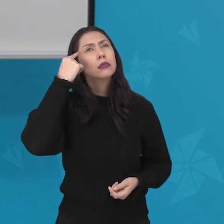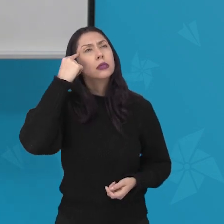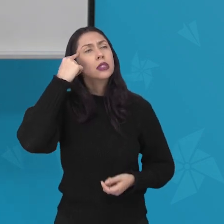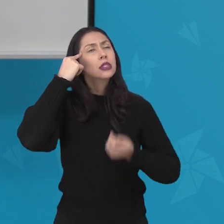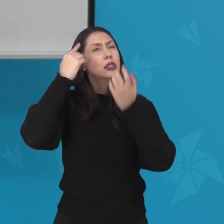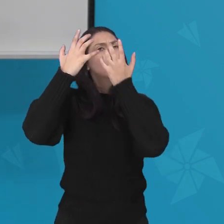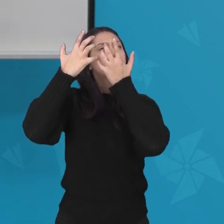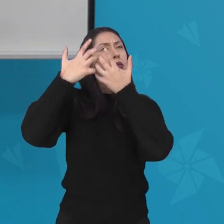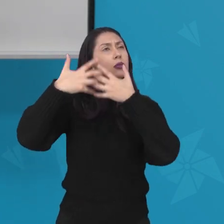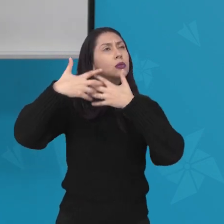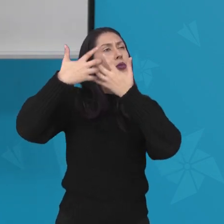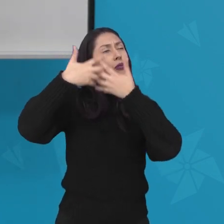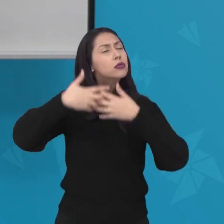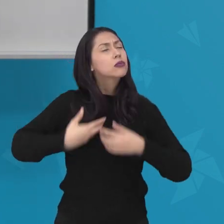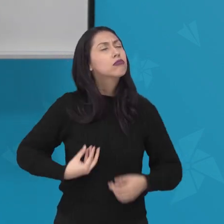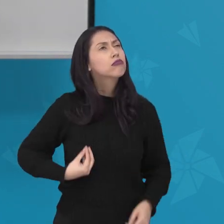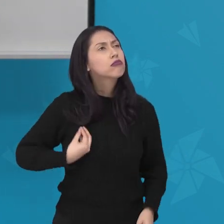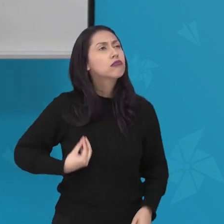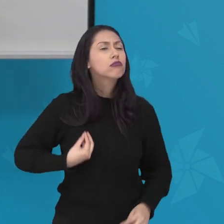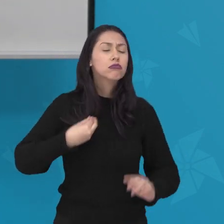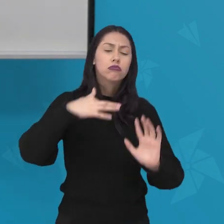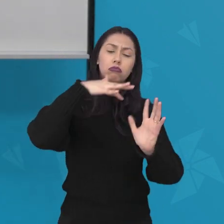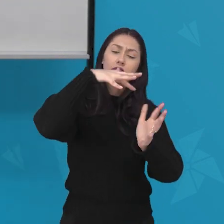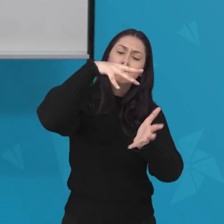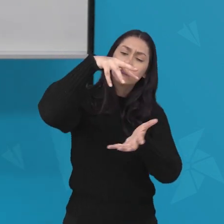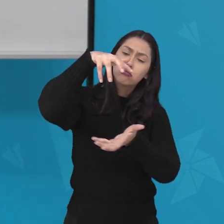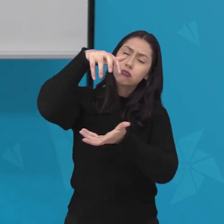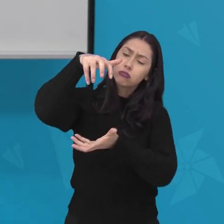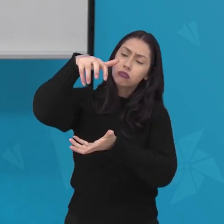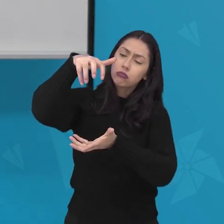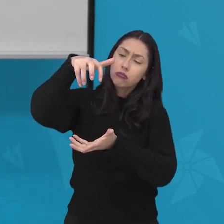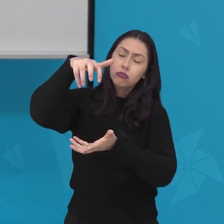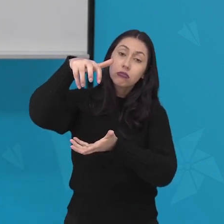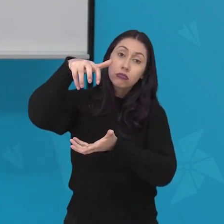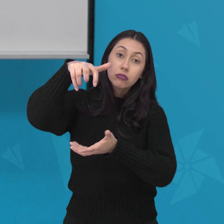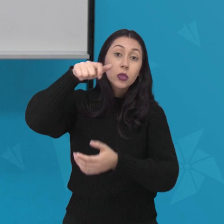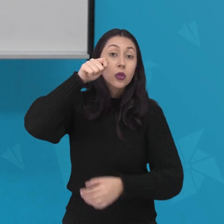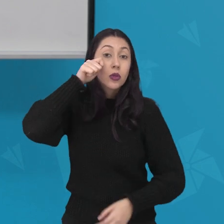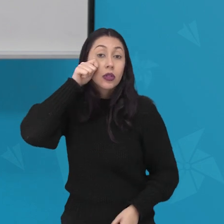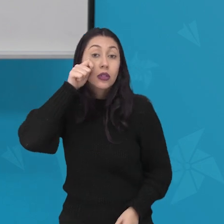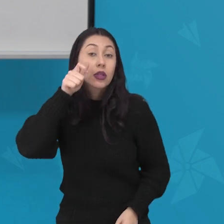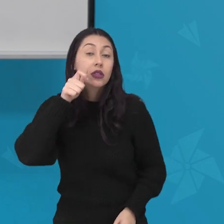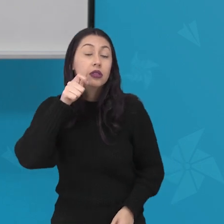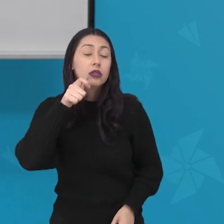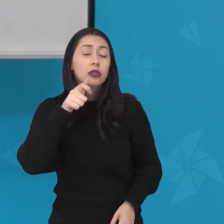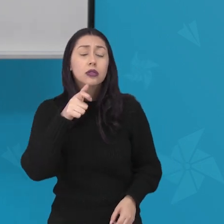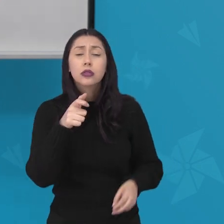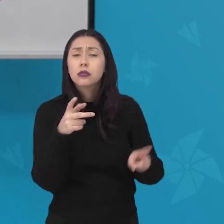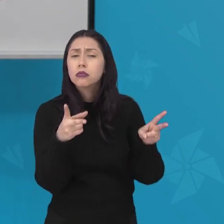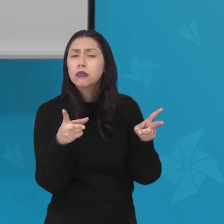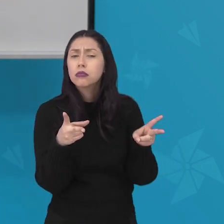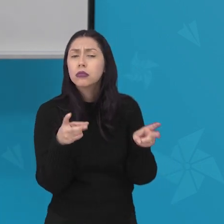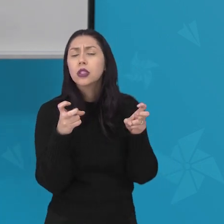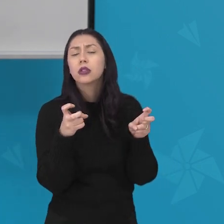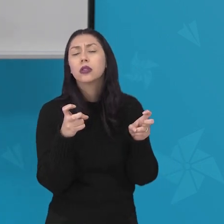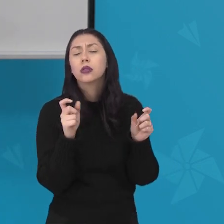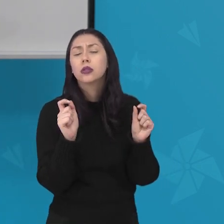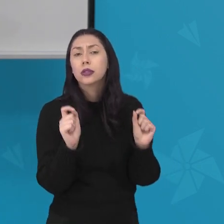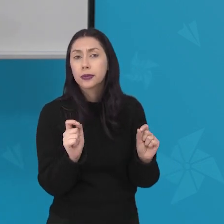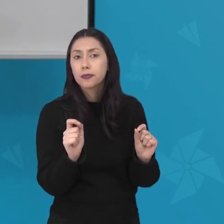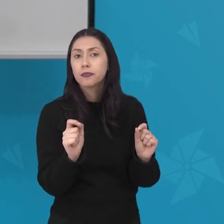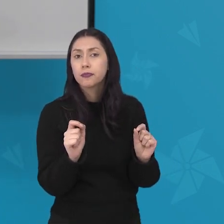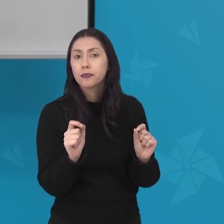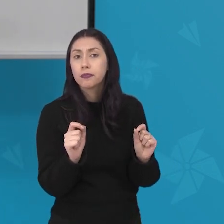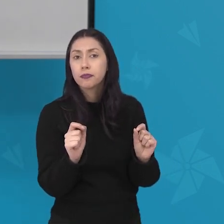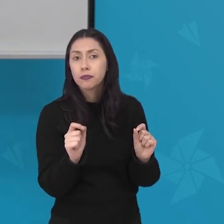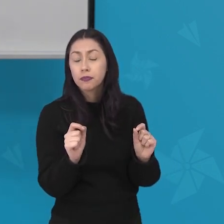sobre a vida e sobre o mundo de um modo em geral. O interessante notar aqui